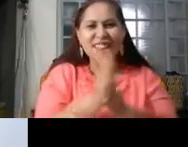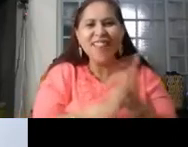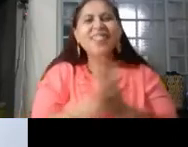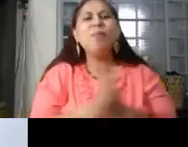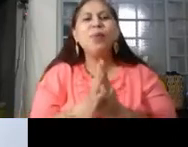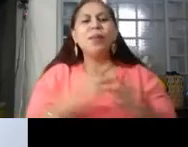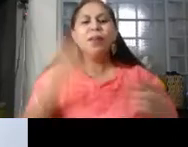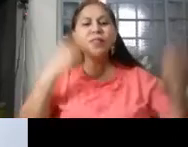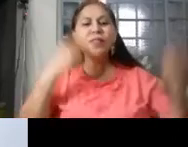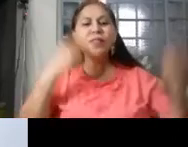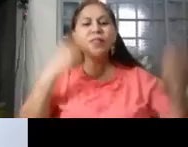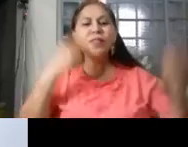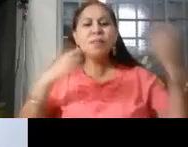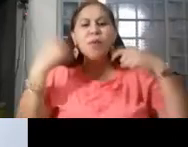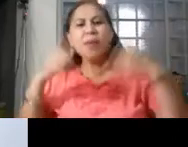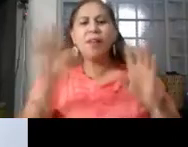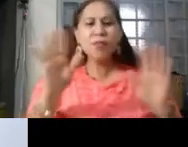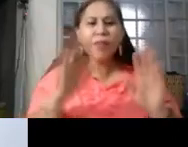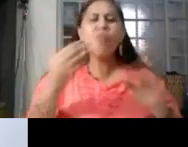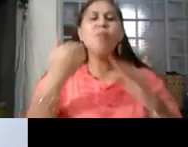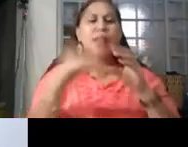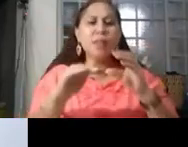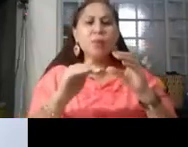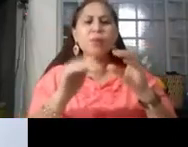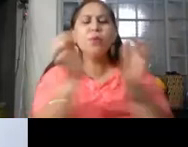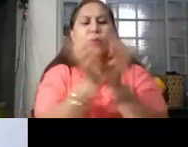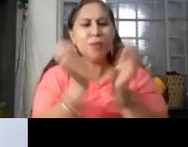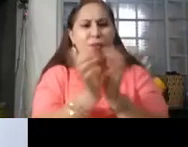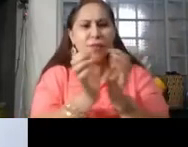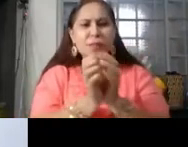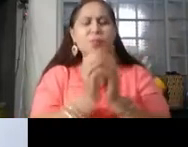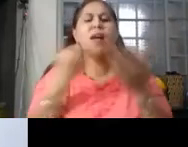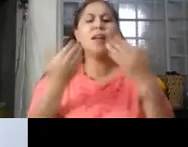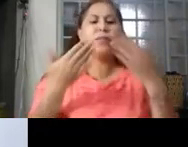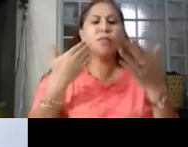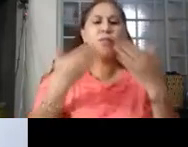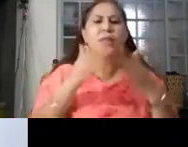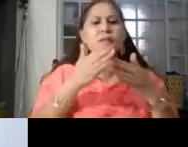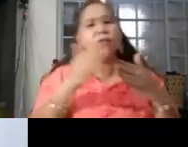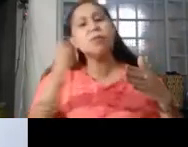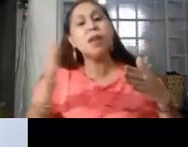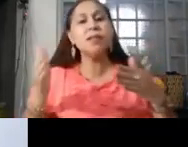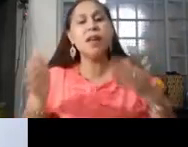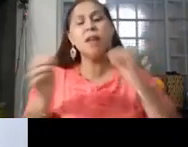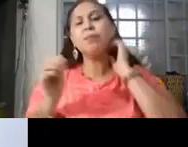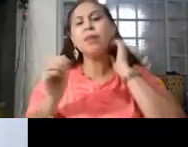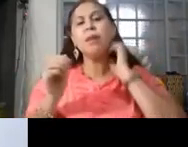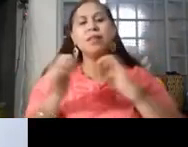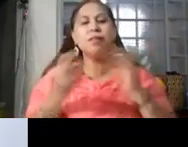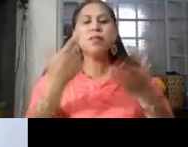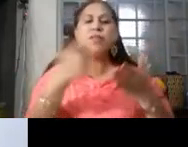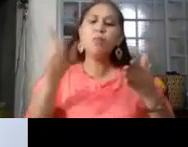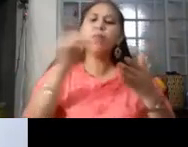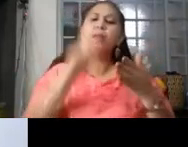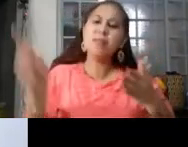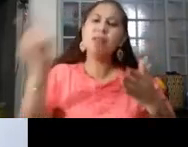Tá bom. Ó, não se preocupa não, viu? Que eu vou mandar no grupo de vocês o diálogo. Só foi pra gente visualizar. Mas aí